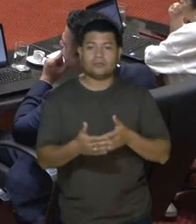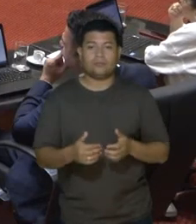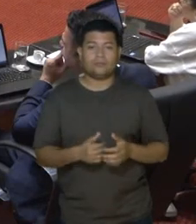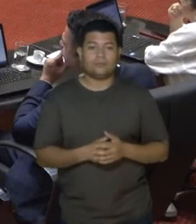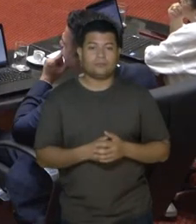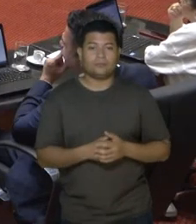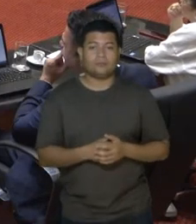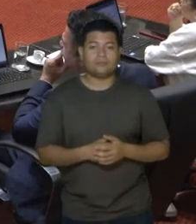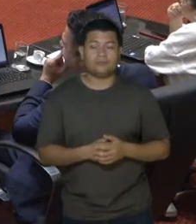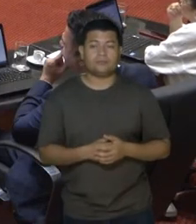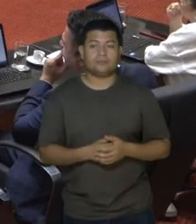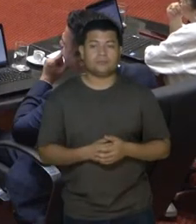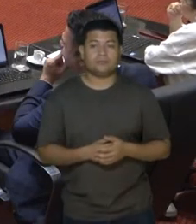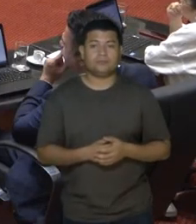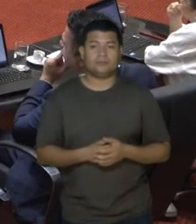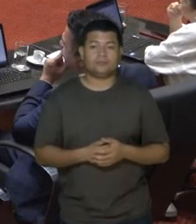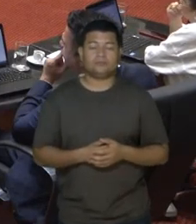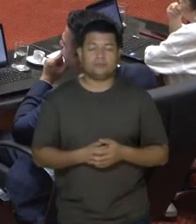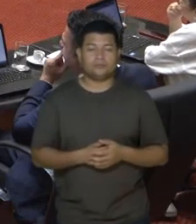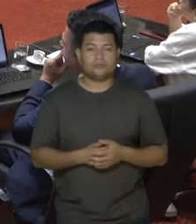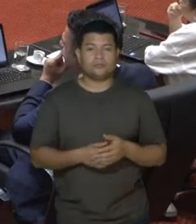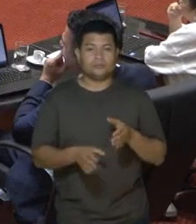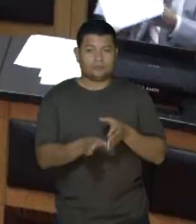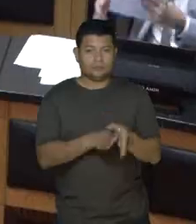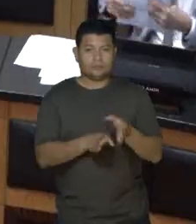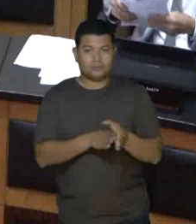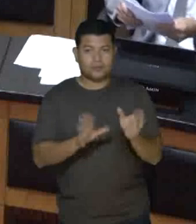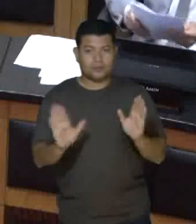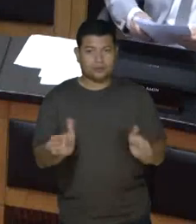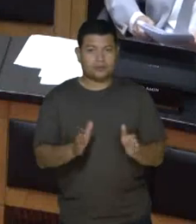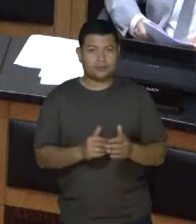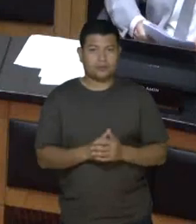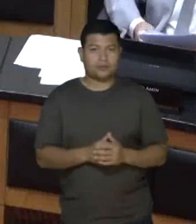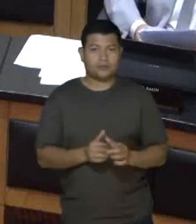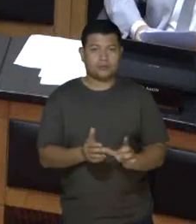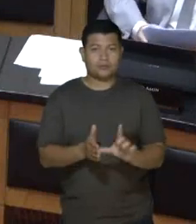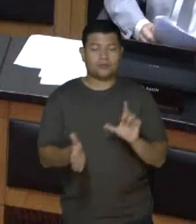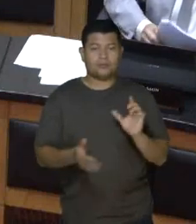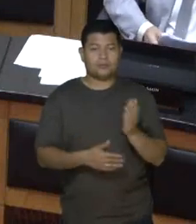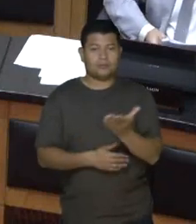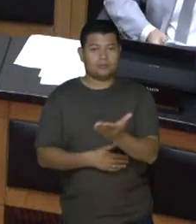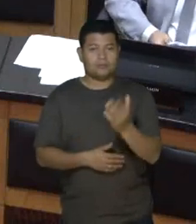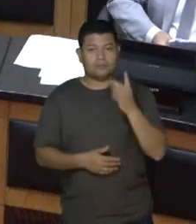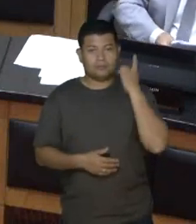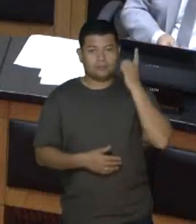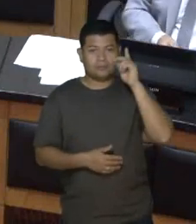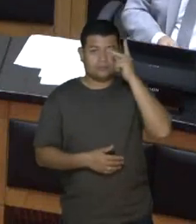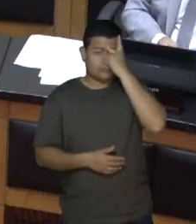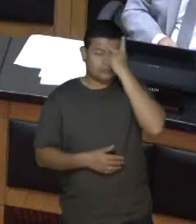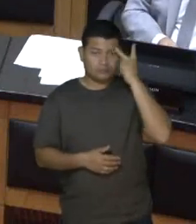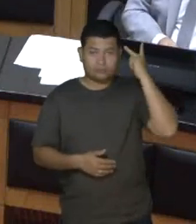Feito o encaminhamento do deputado. Senhor presidente, se me permite. Eu só queria